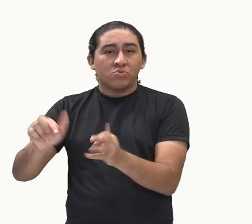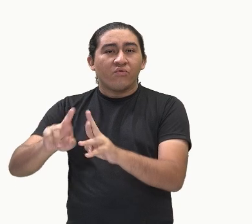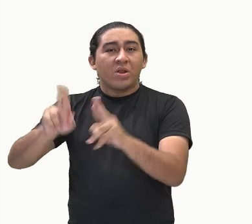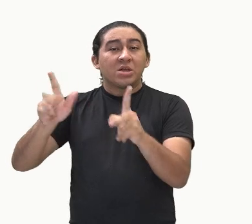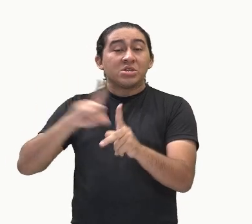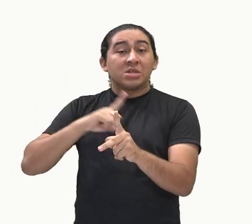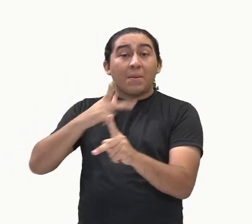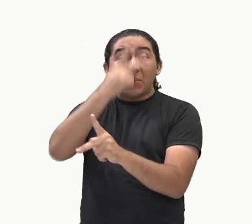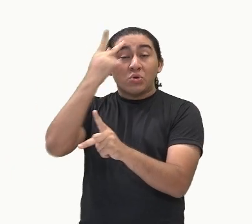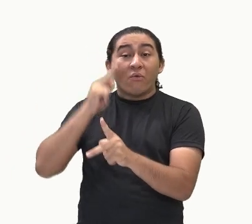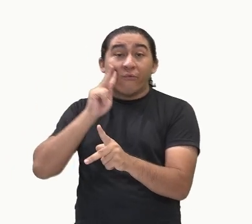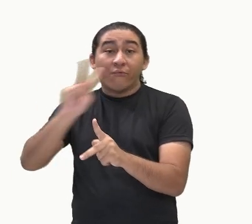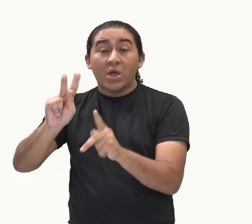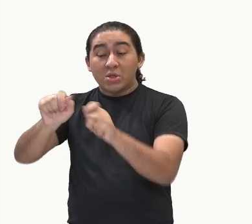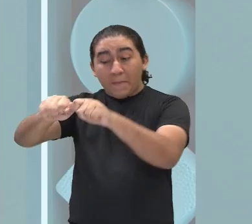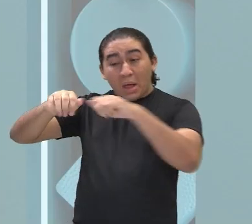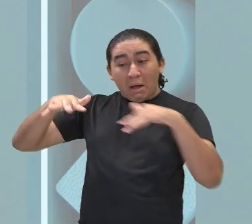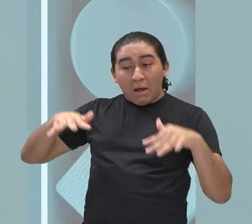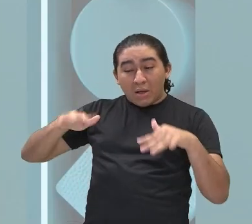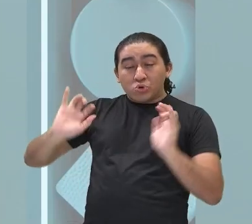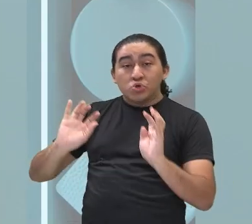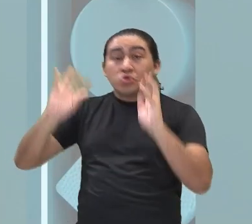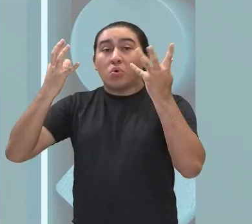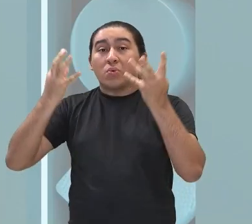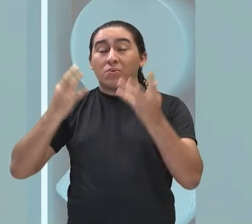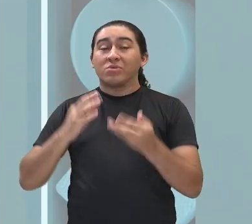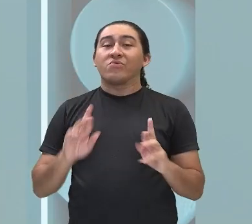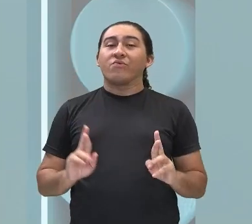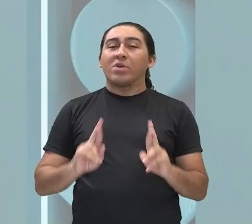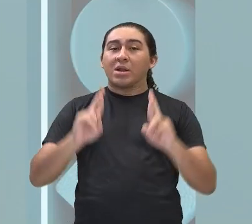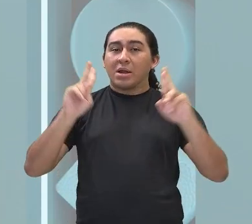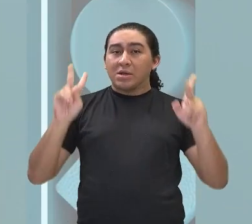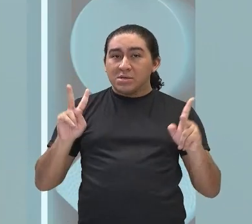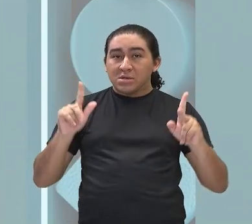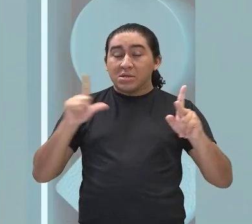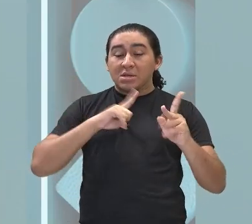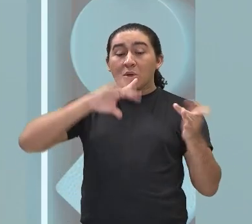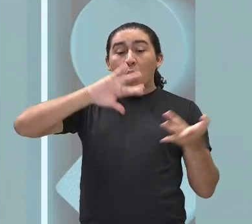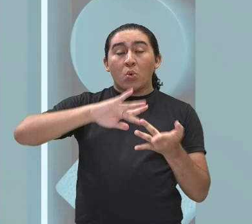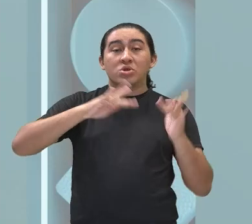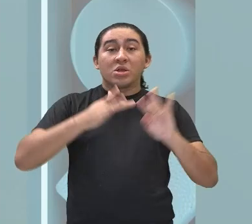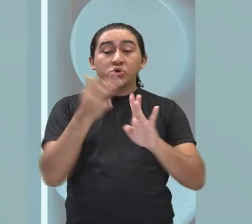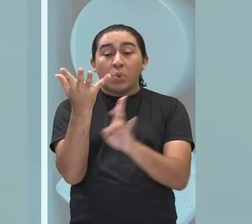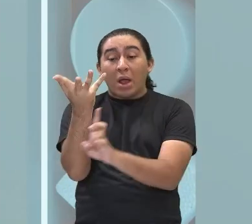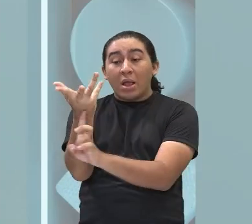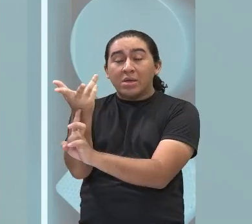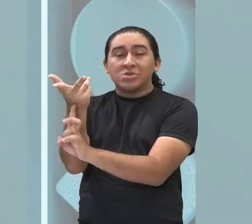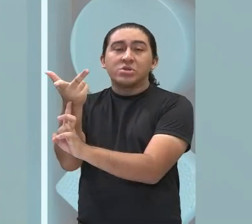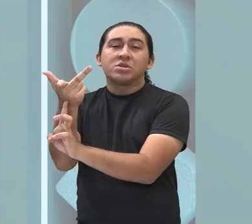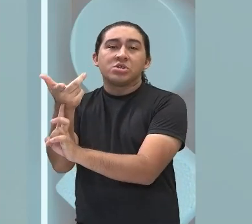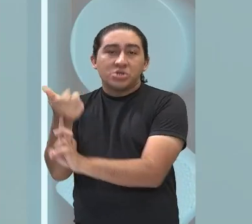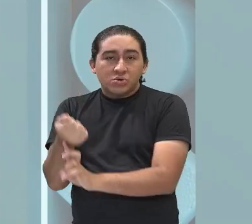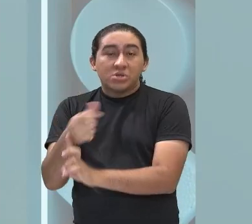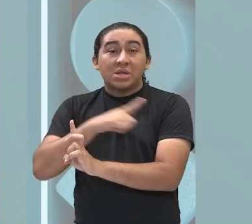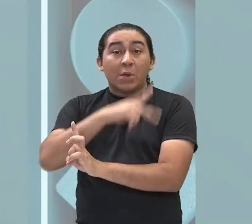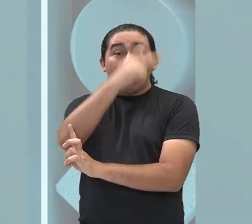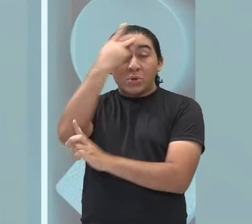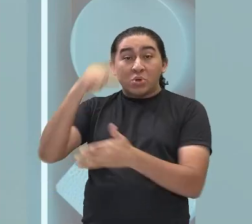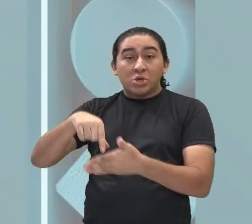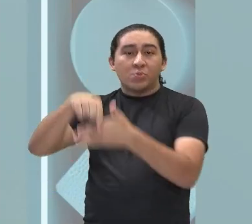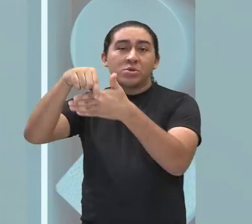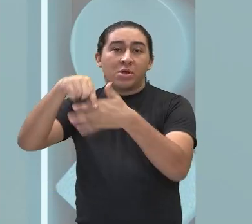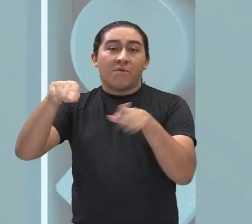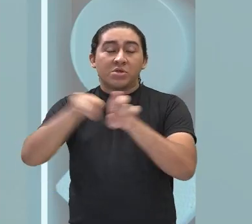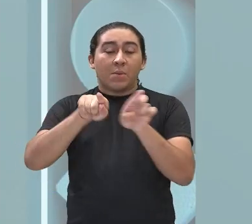para a cena, vamos perceber que ali passa pela concepção do artista, do diretor, do